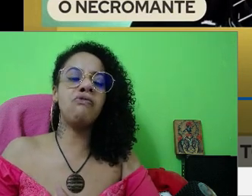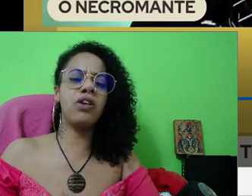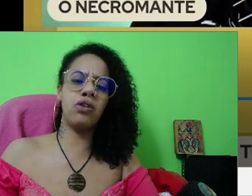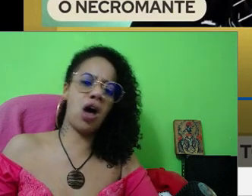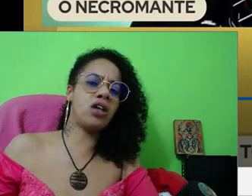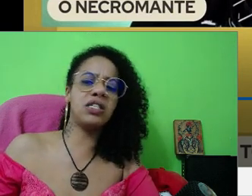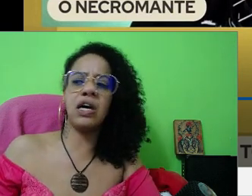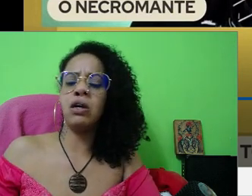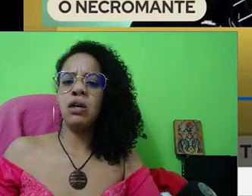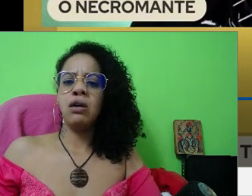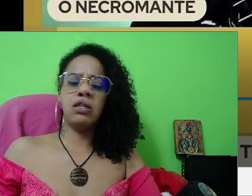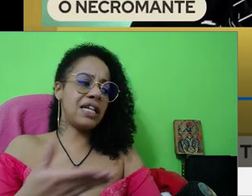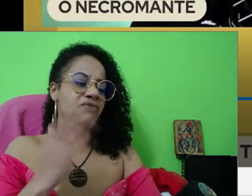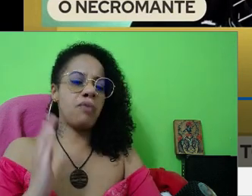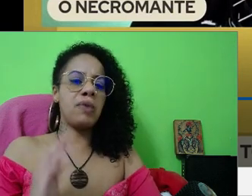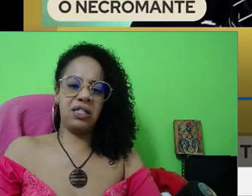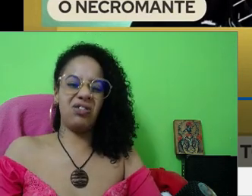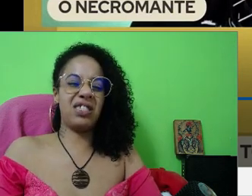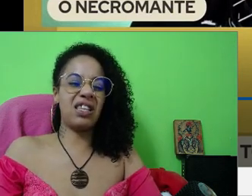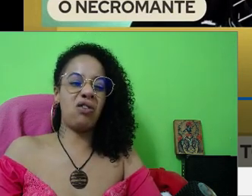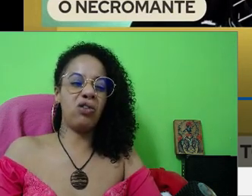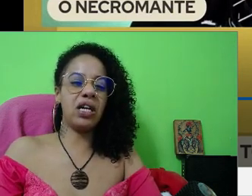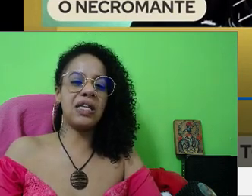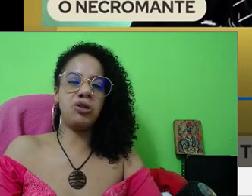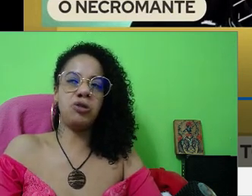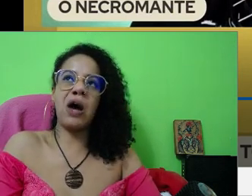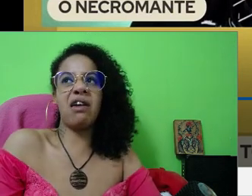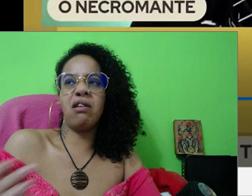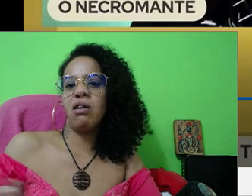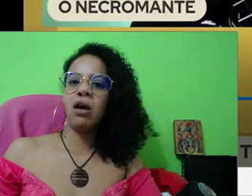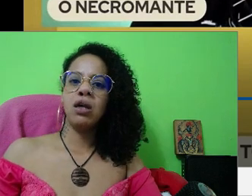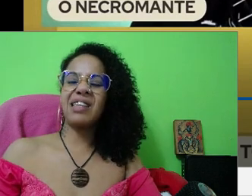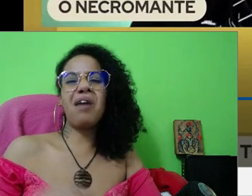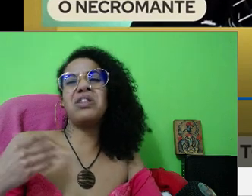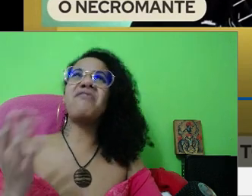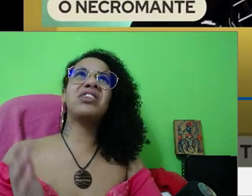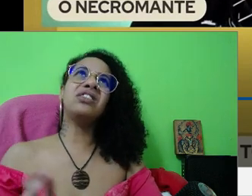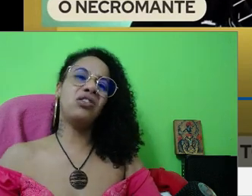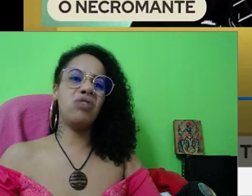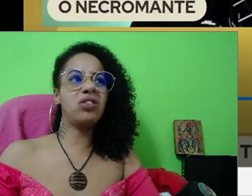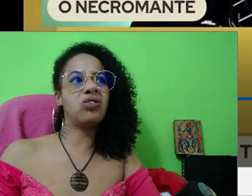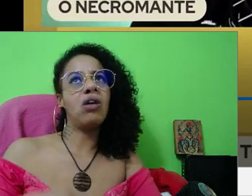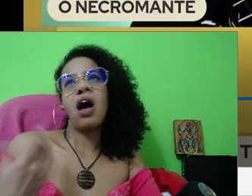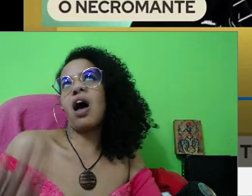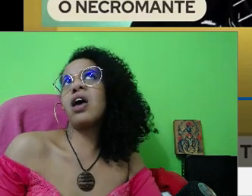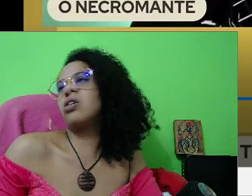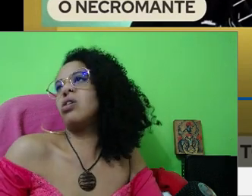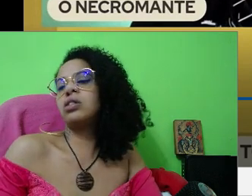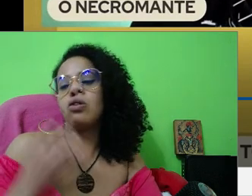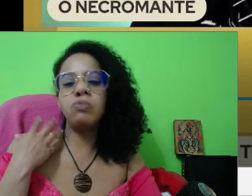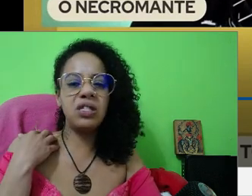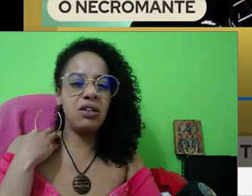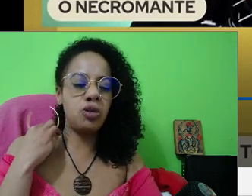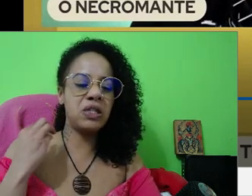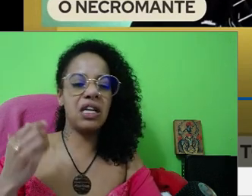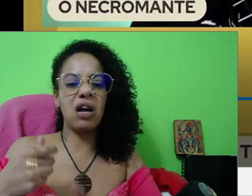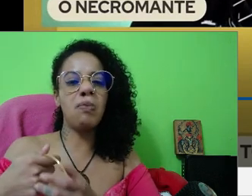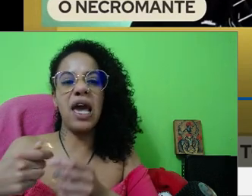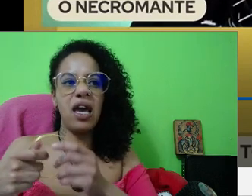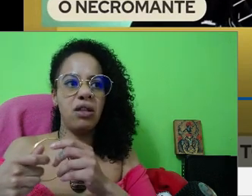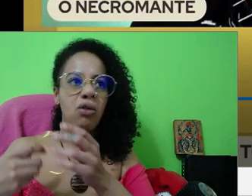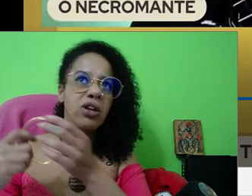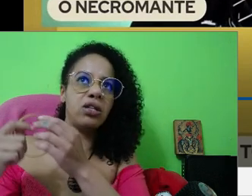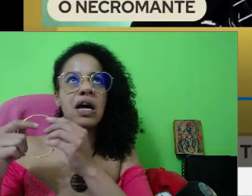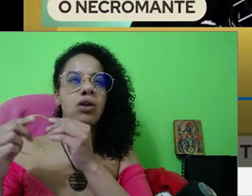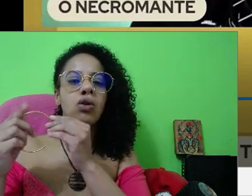em momento algum falou nossa dessa forma que você tá colocando sabe tipo Ai sabe deve ter sido isso ai nossa como assim tipo